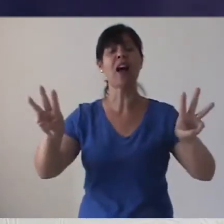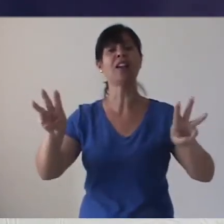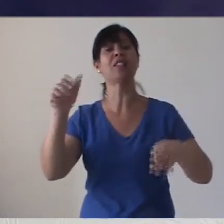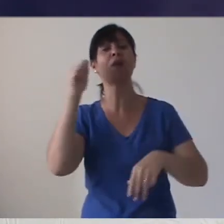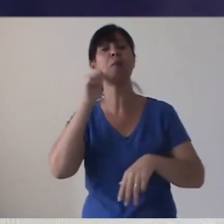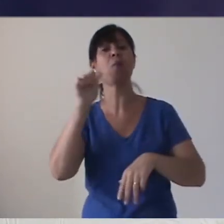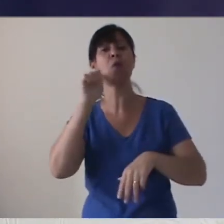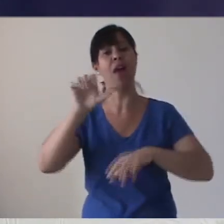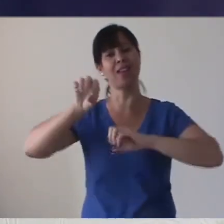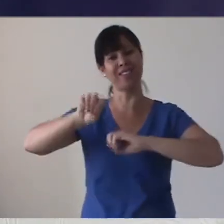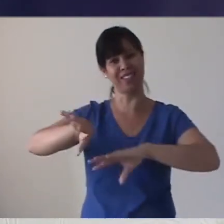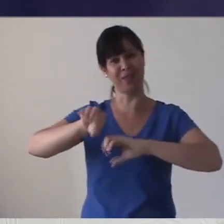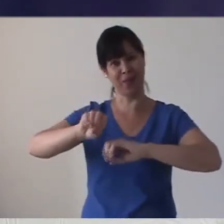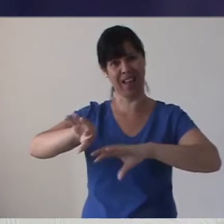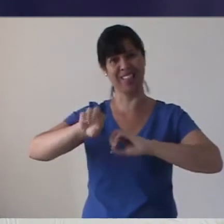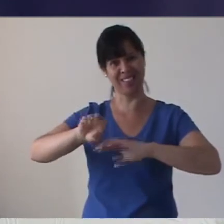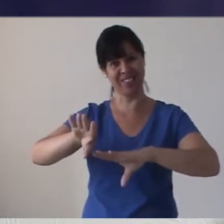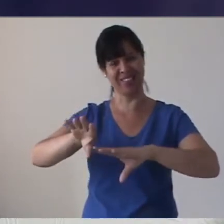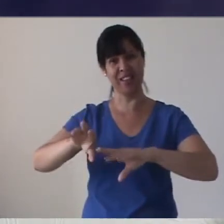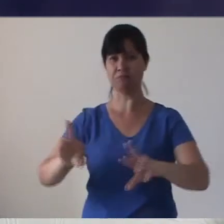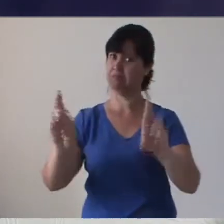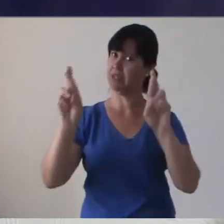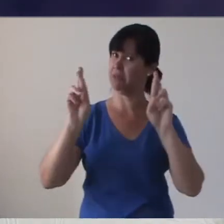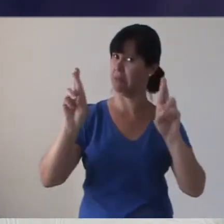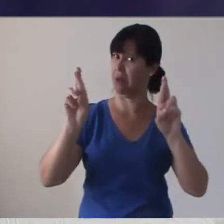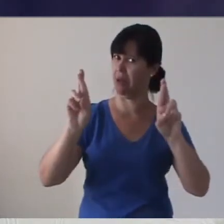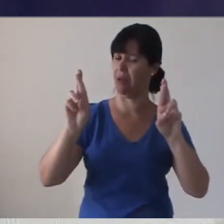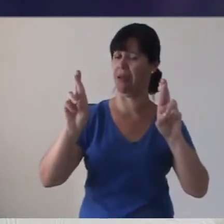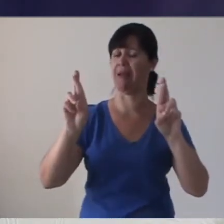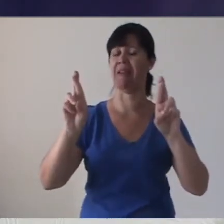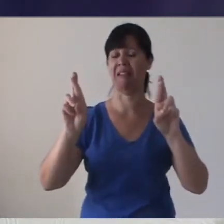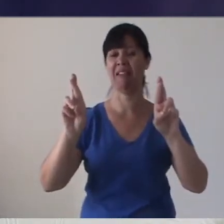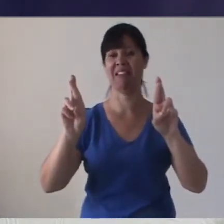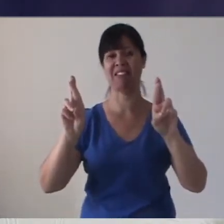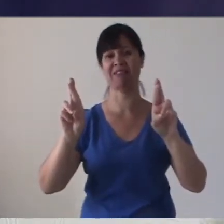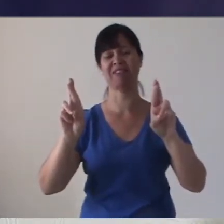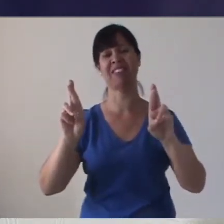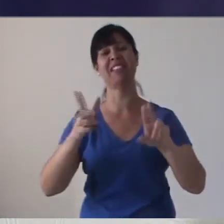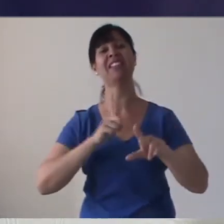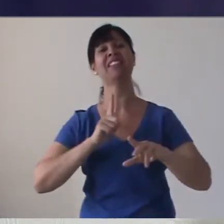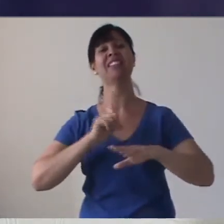também estamos lá. Tá bom? Espero ter